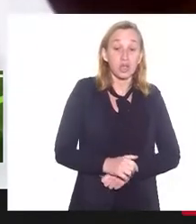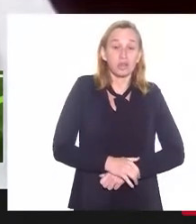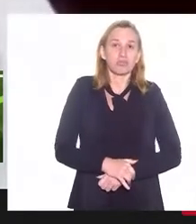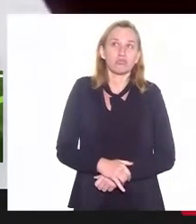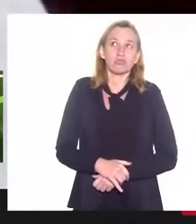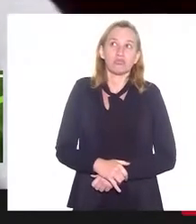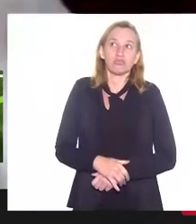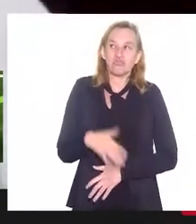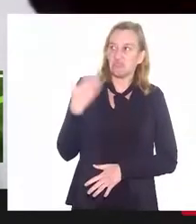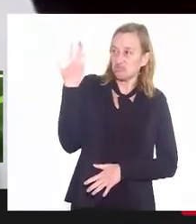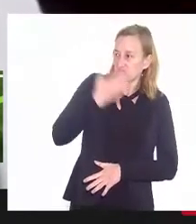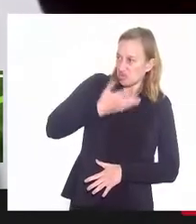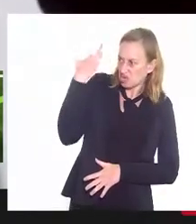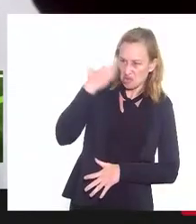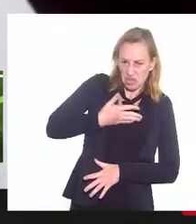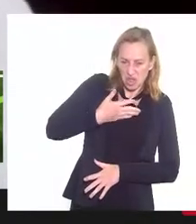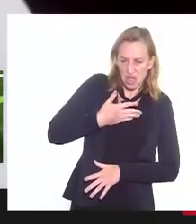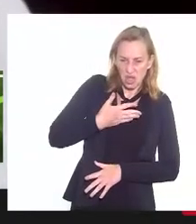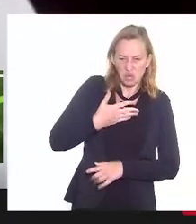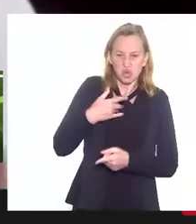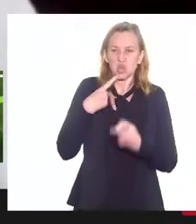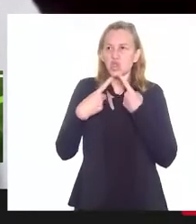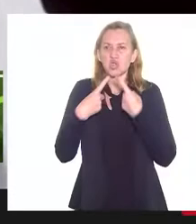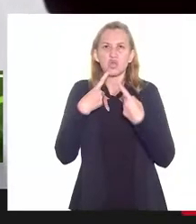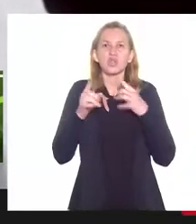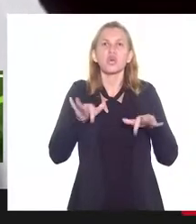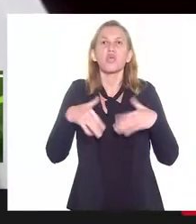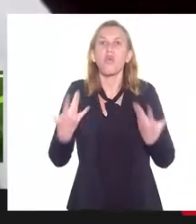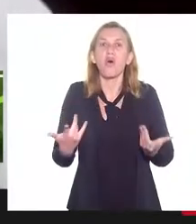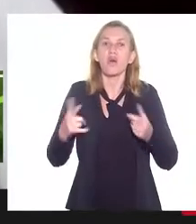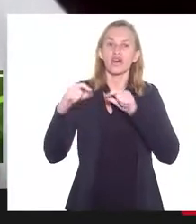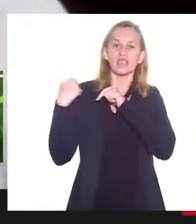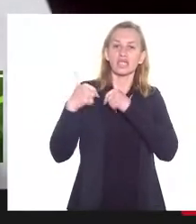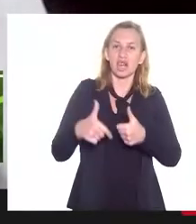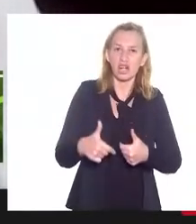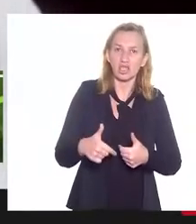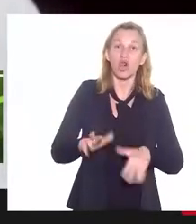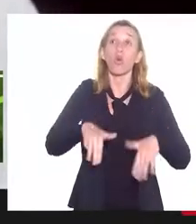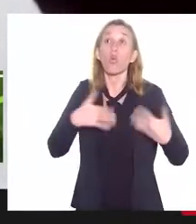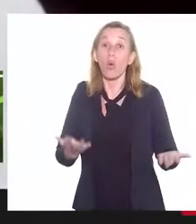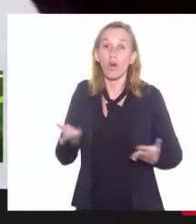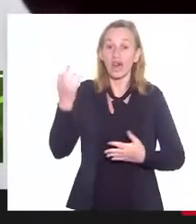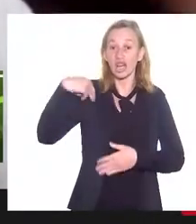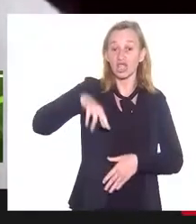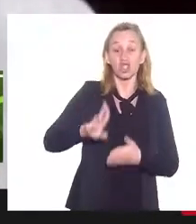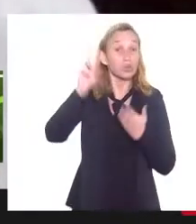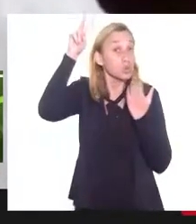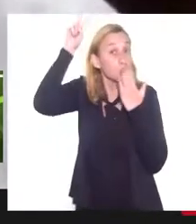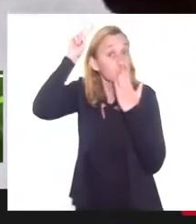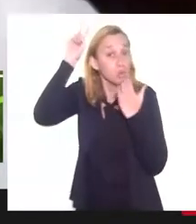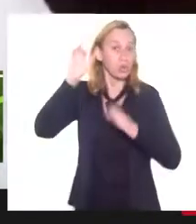vejo ninguém discutir qual é a tradição, qual é a religião do índio.